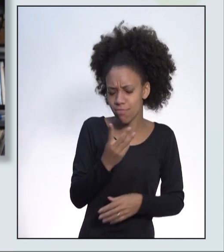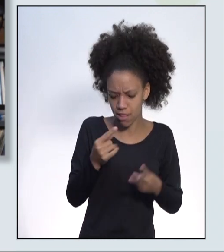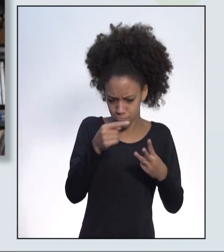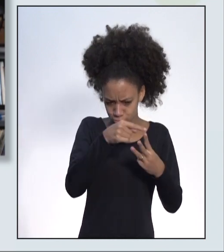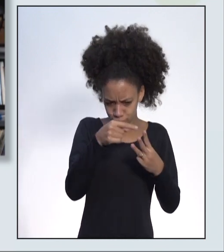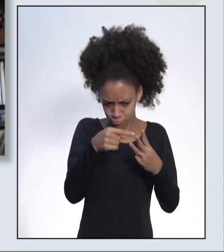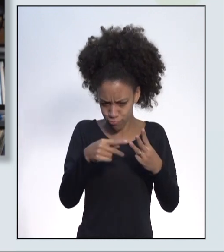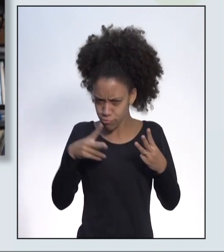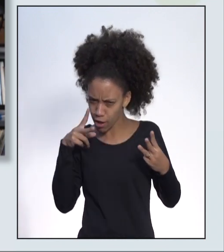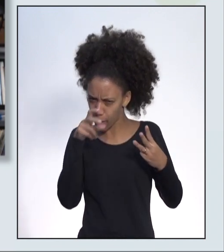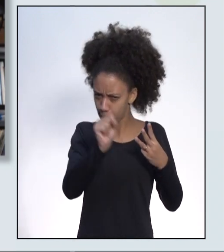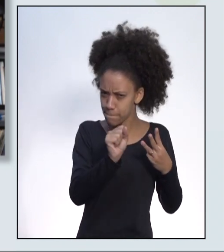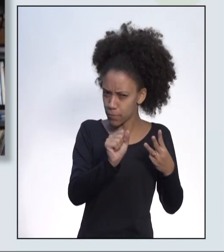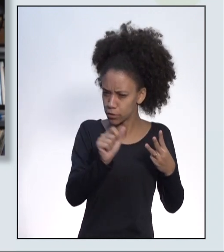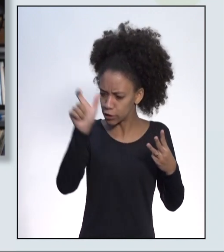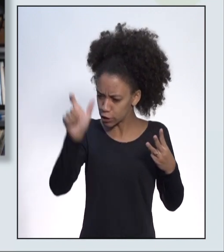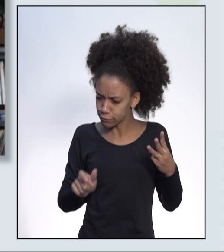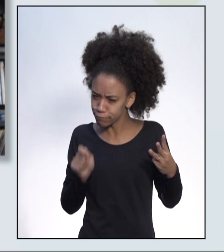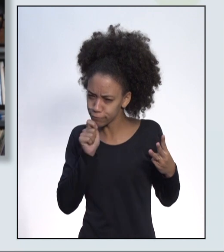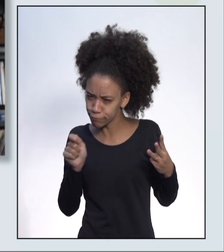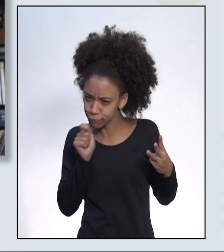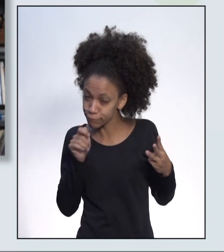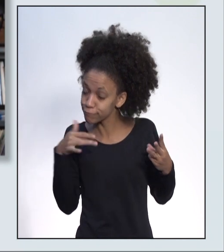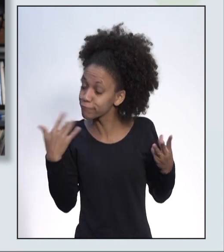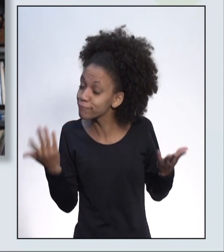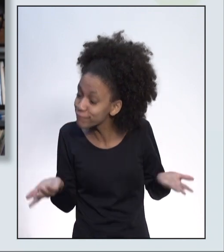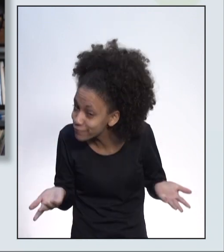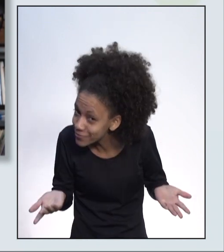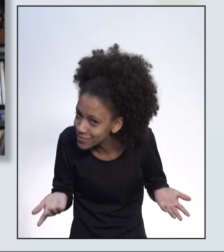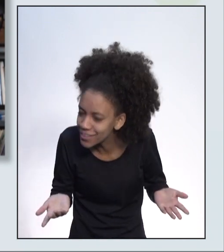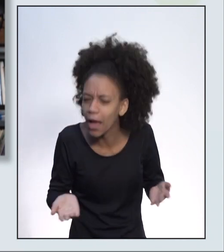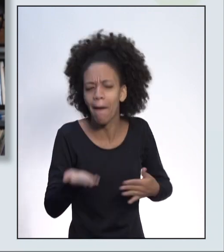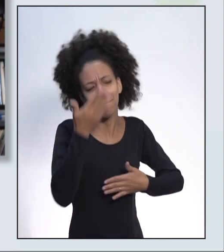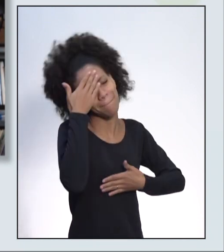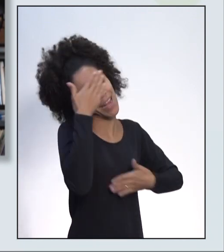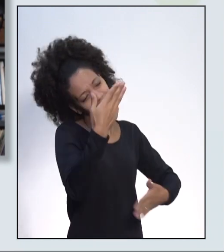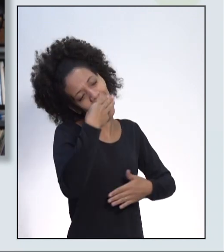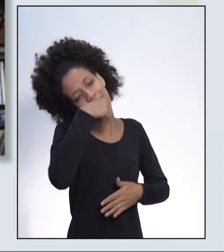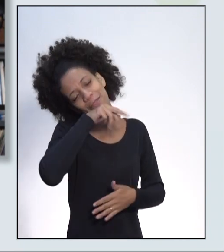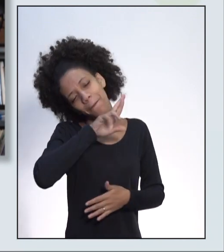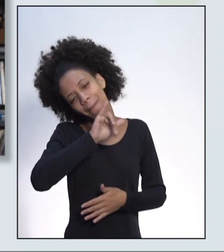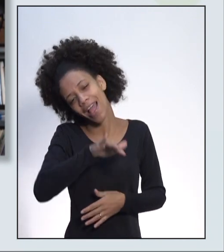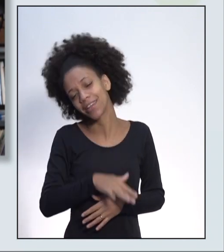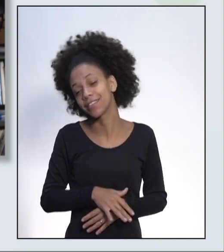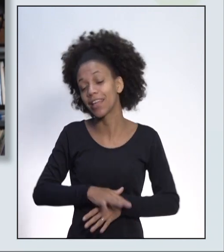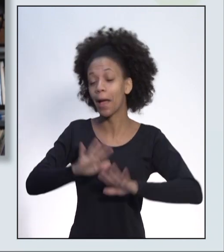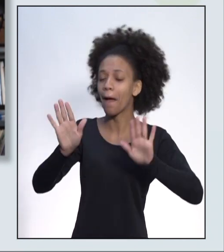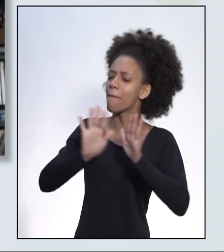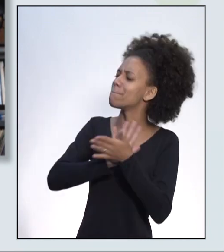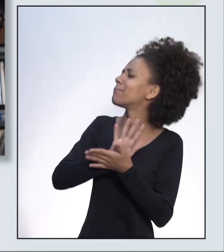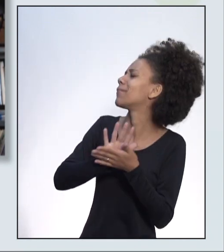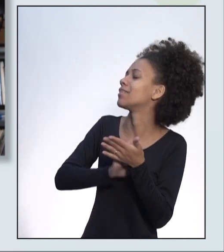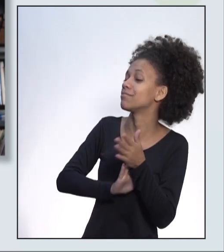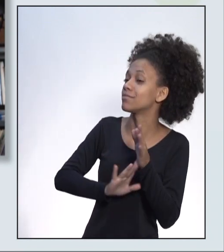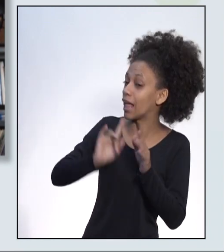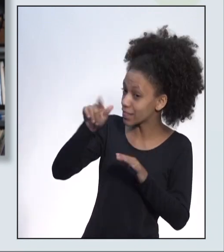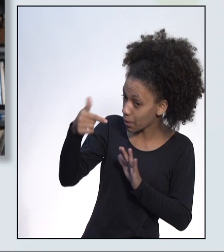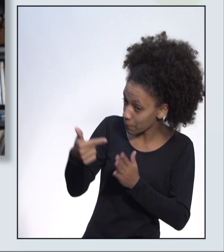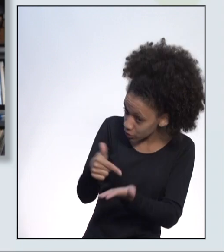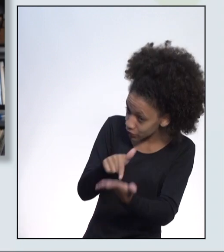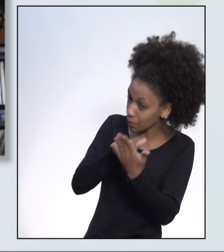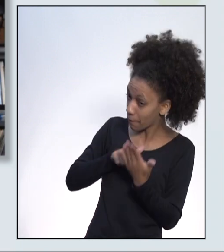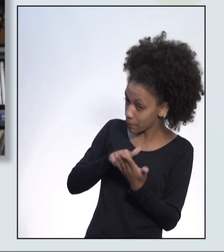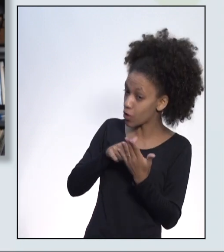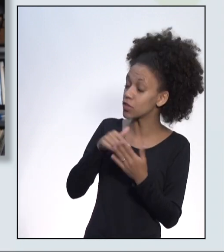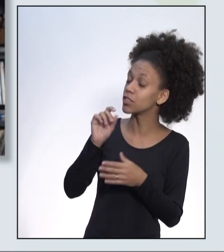que os jornalistas têm? Muito obrigada, viu, Mari? De nada, depois você me mostra, hein? Eu quero saber o que